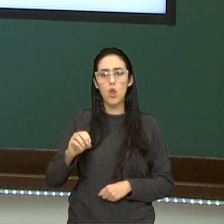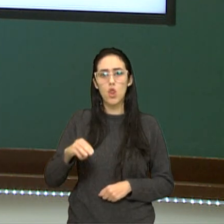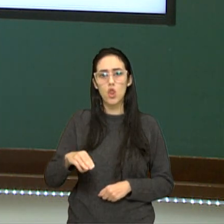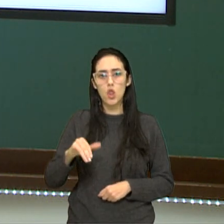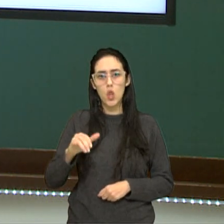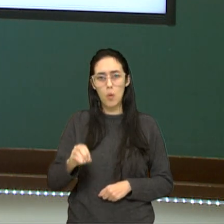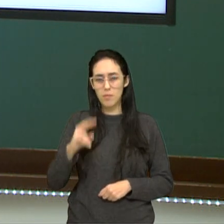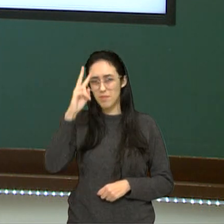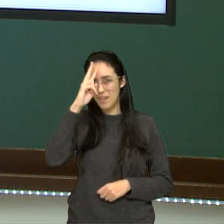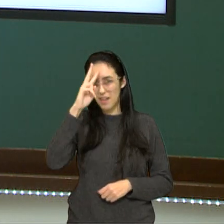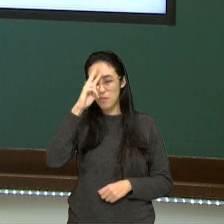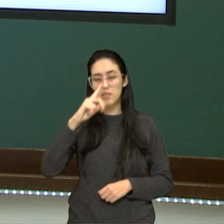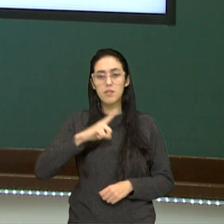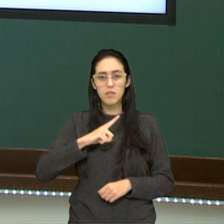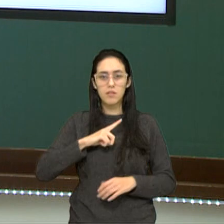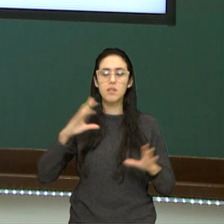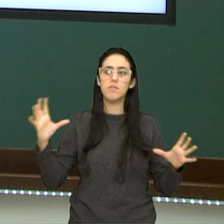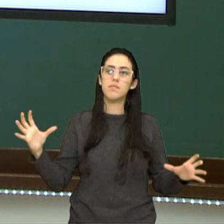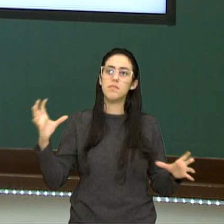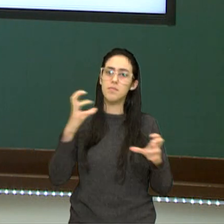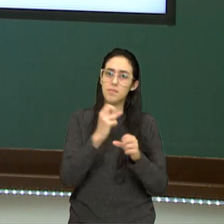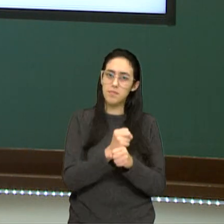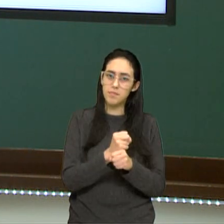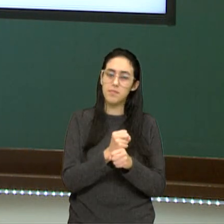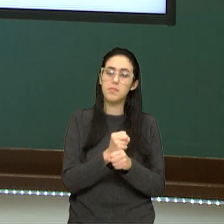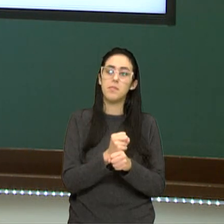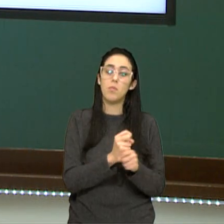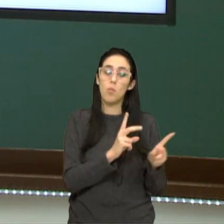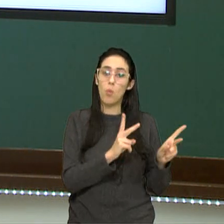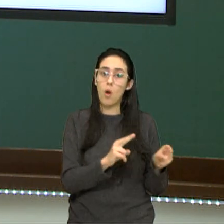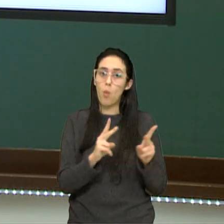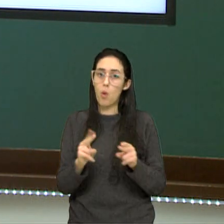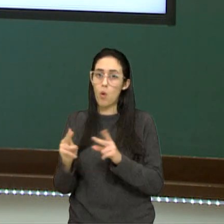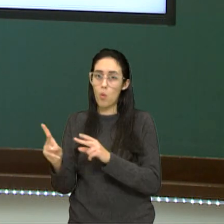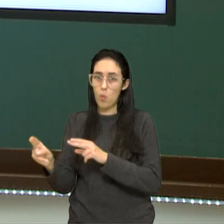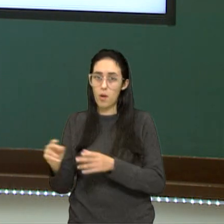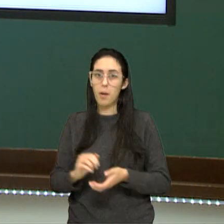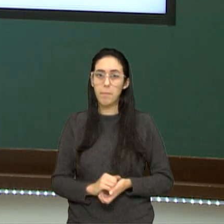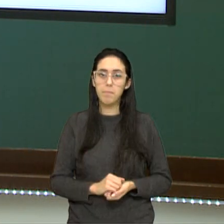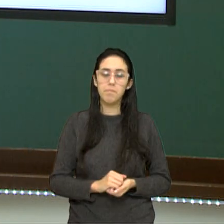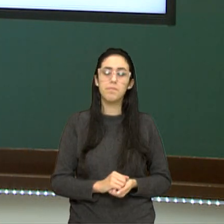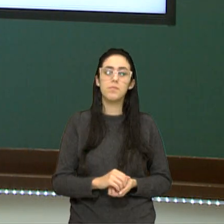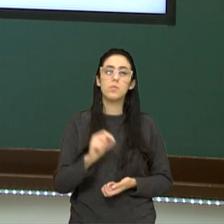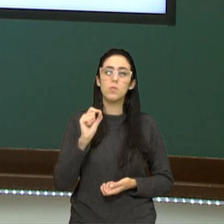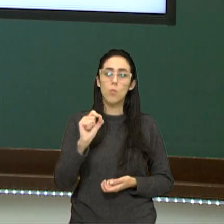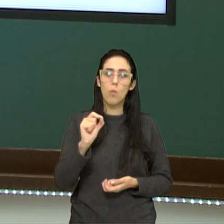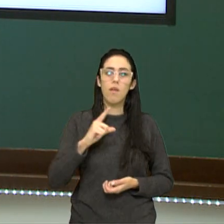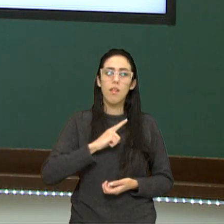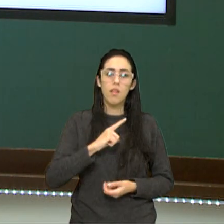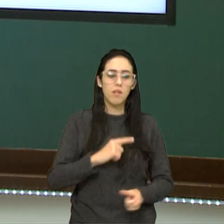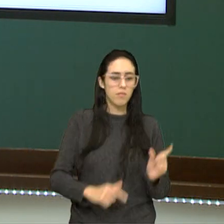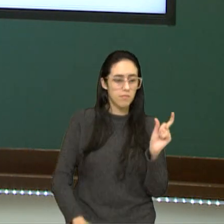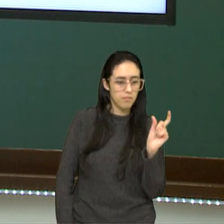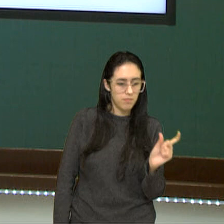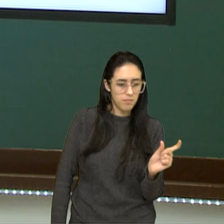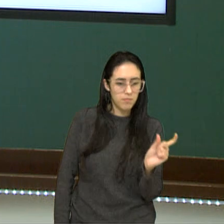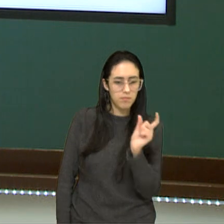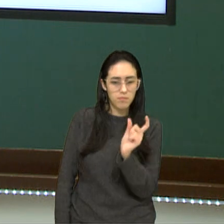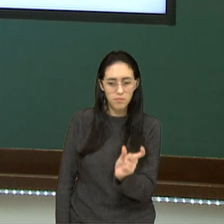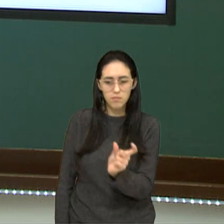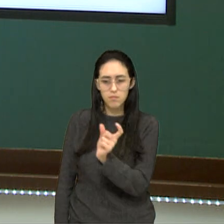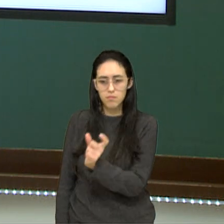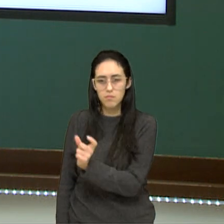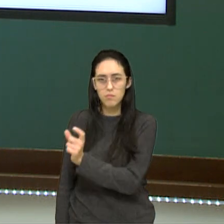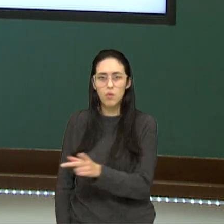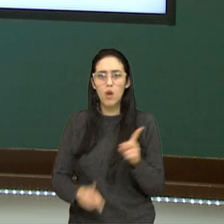nós trabalhamos com a adição dos termos semelhantes. O que é o termo semelhante? É aquele bloquinho, né? Monômio é